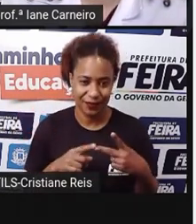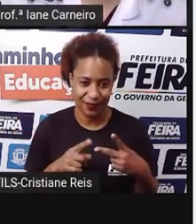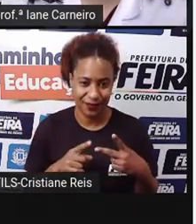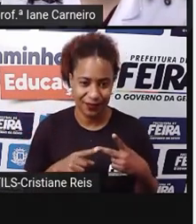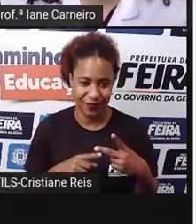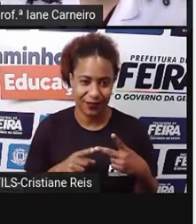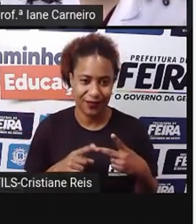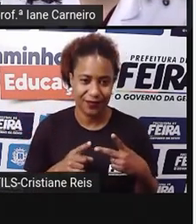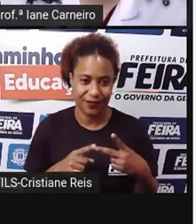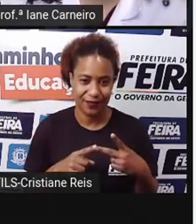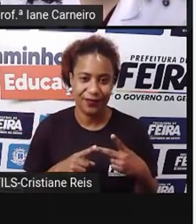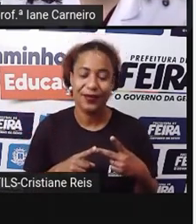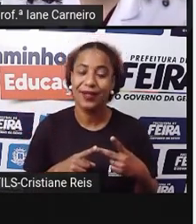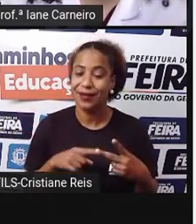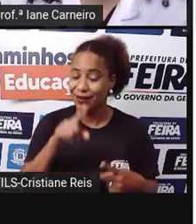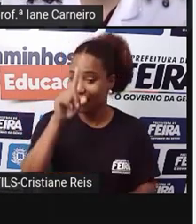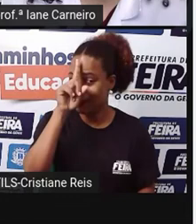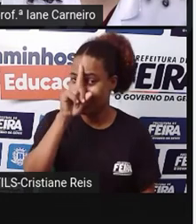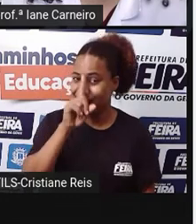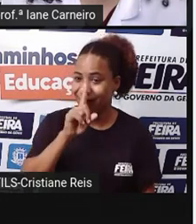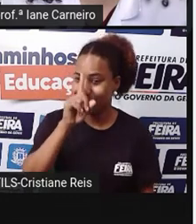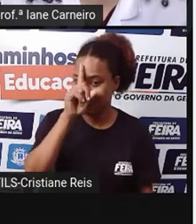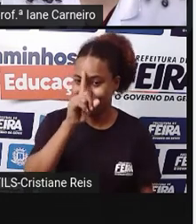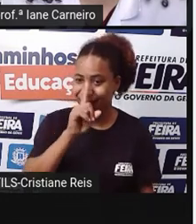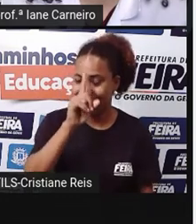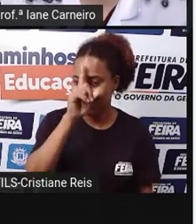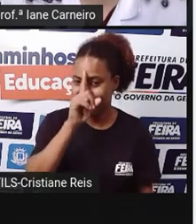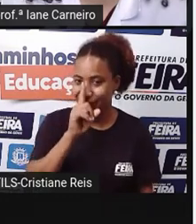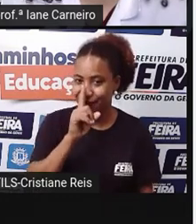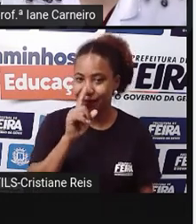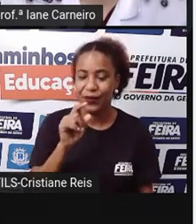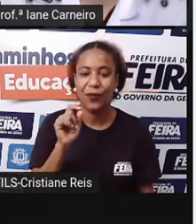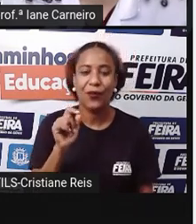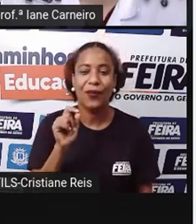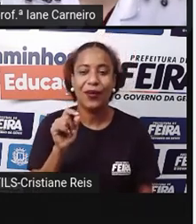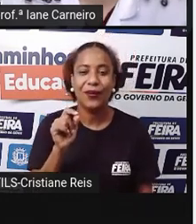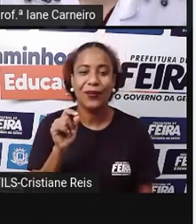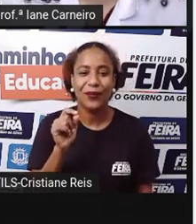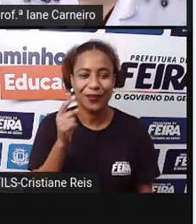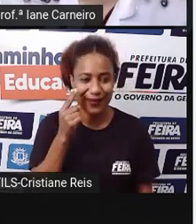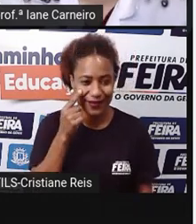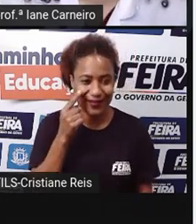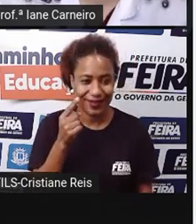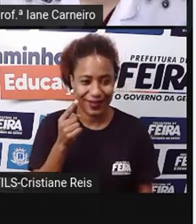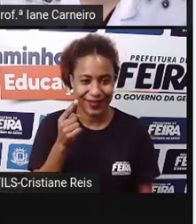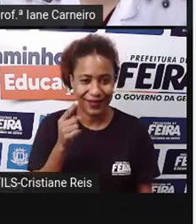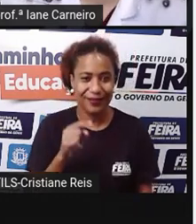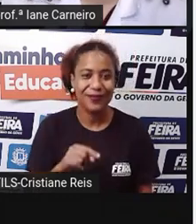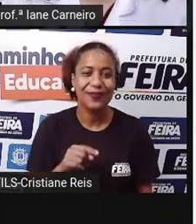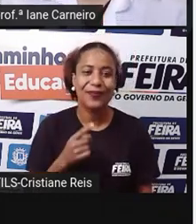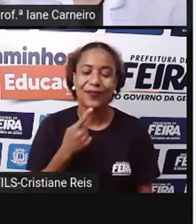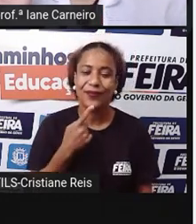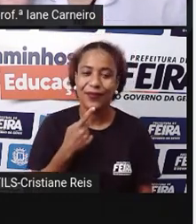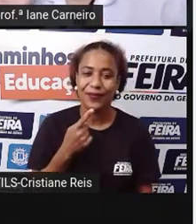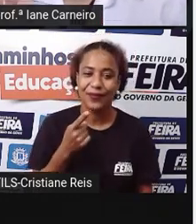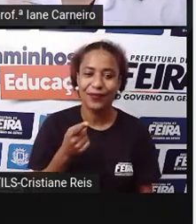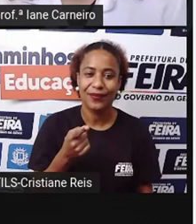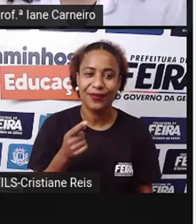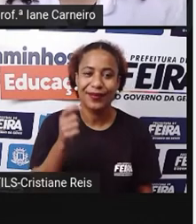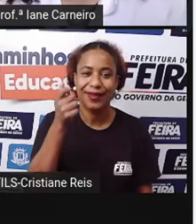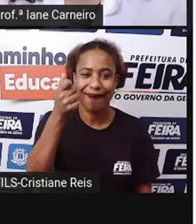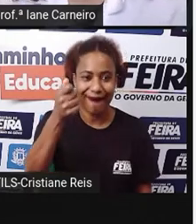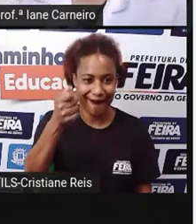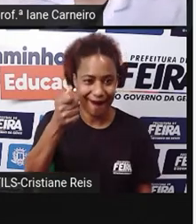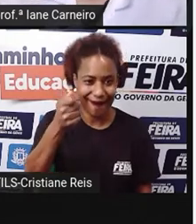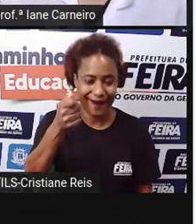a cor amarelo. Qual é o primeiro som da palavra amarelo que nós ouvimos? Ó, é A,